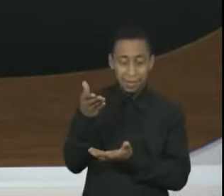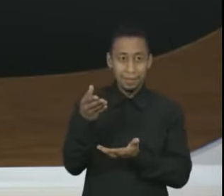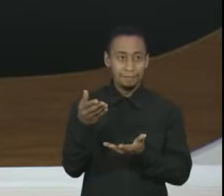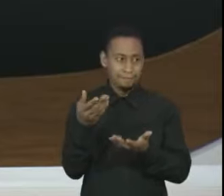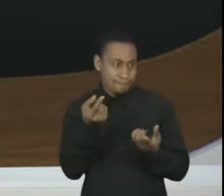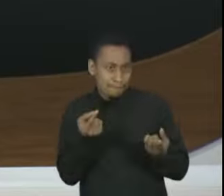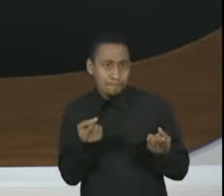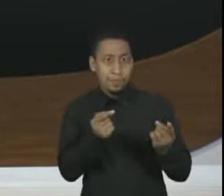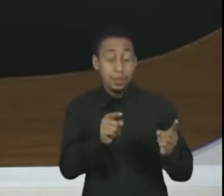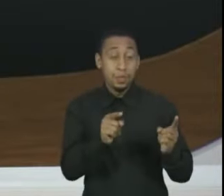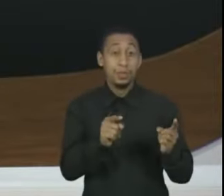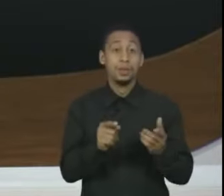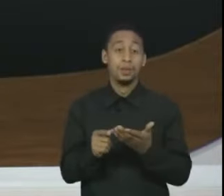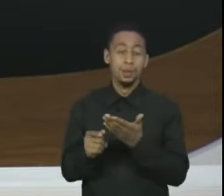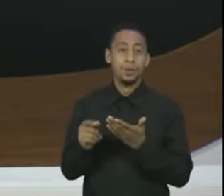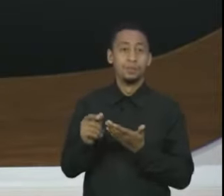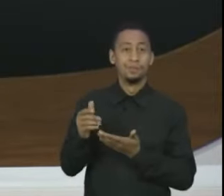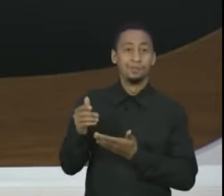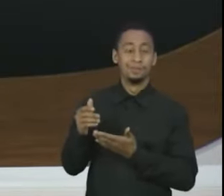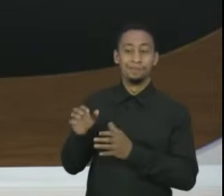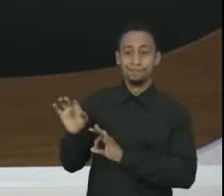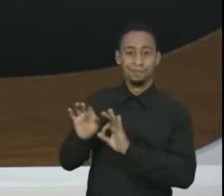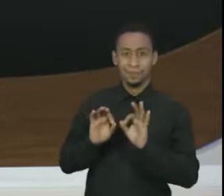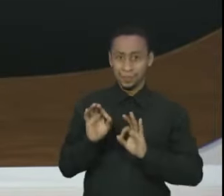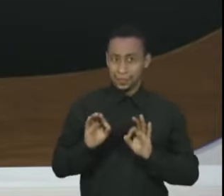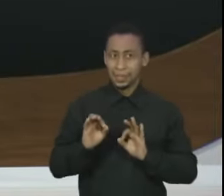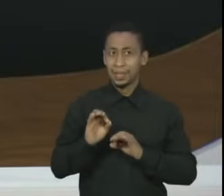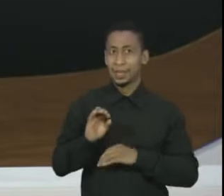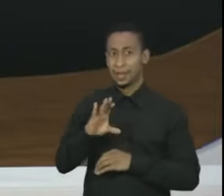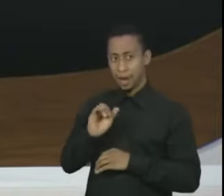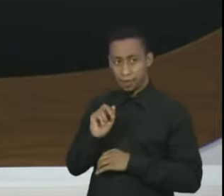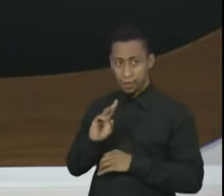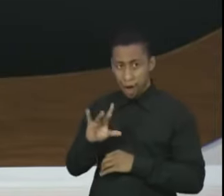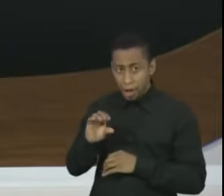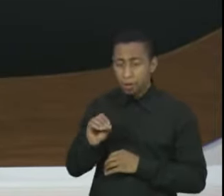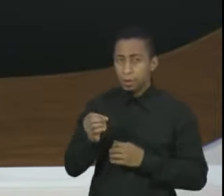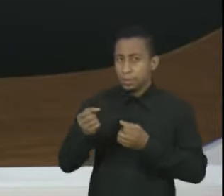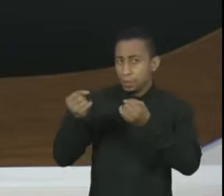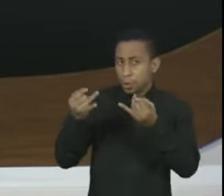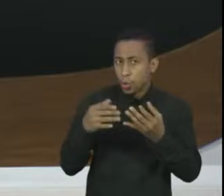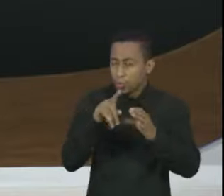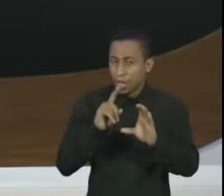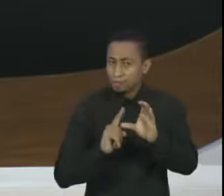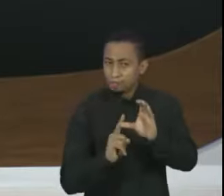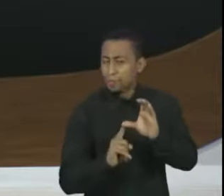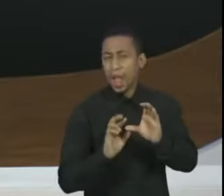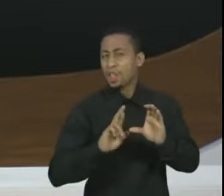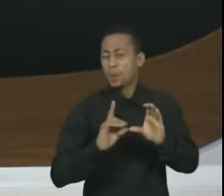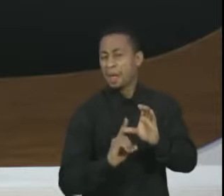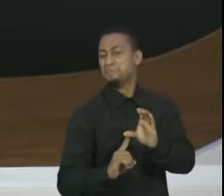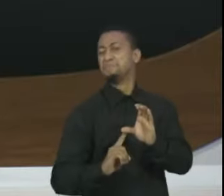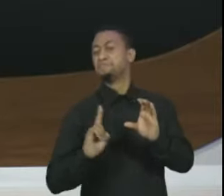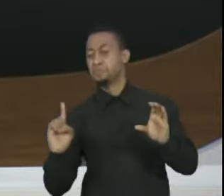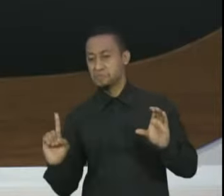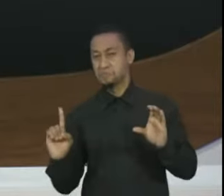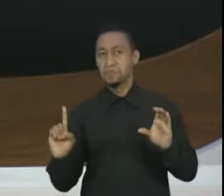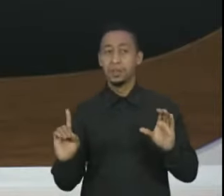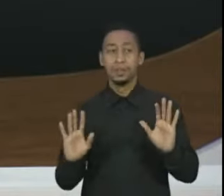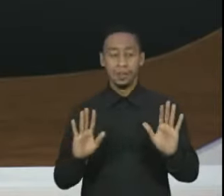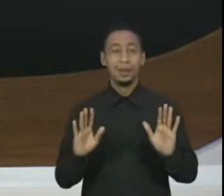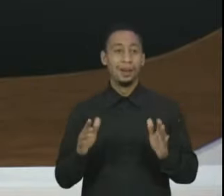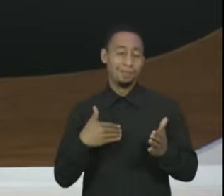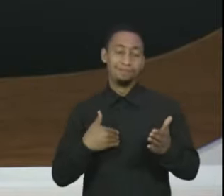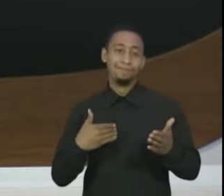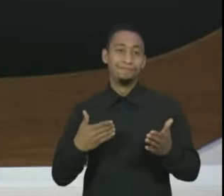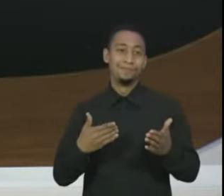Carvalho havia dito que o senhor estava excomungado por apoio ao comunismo isso de alguma maneira incitou esse ataque que o senhor